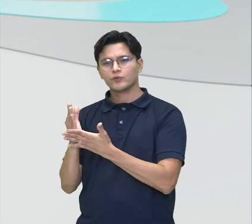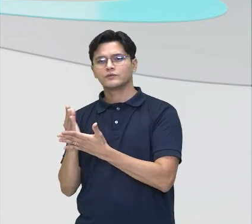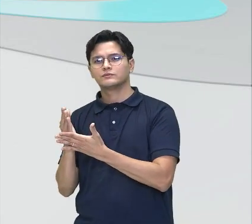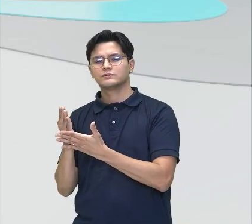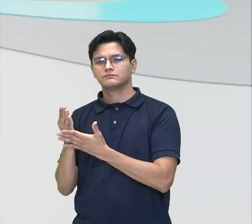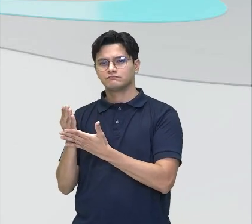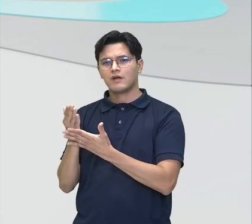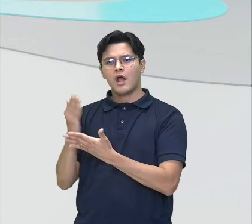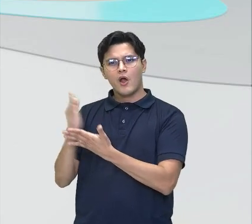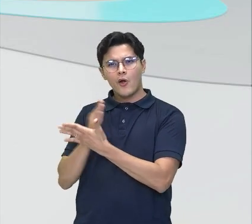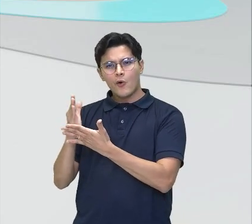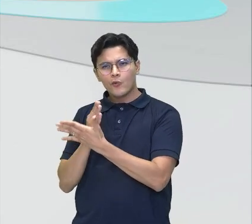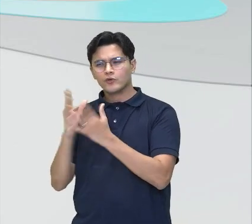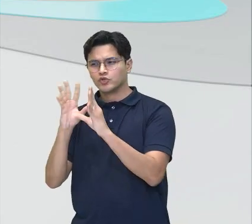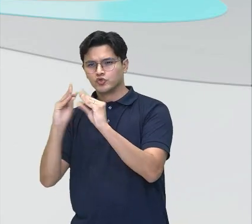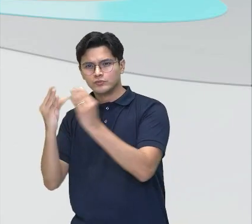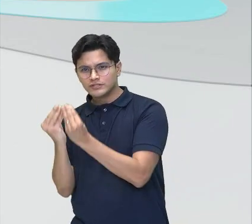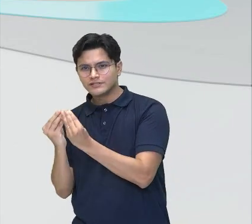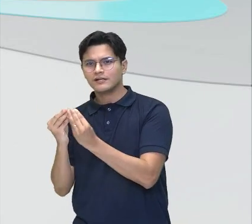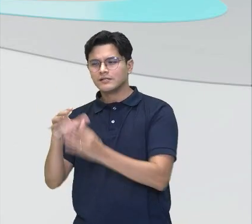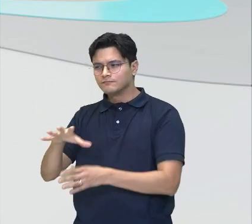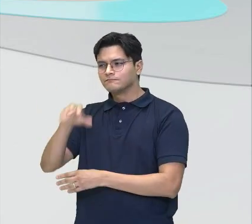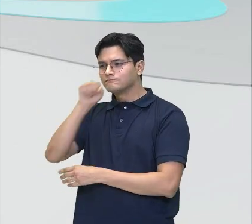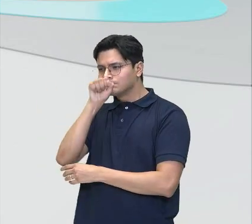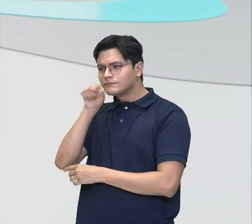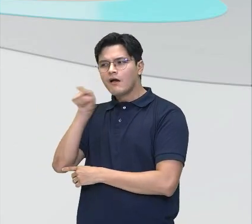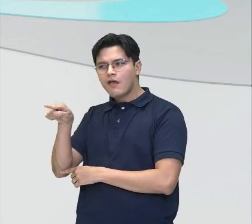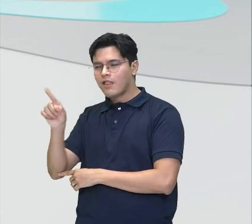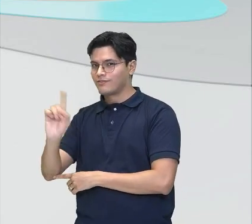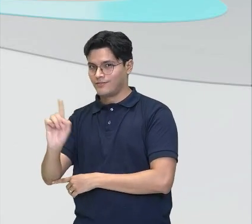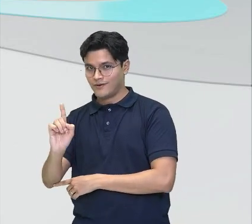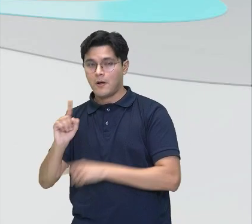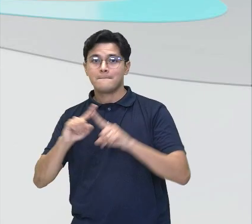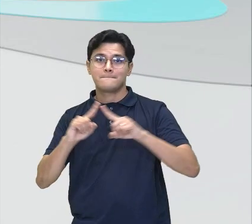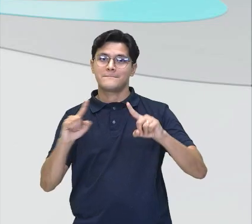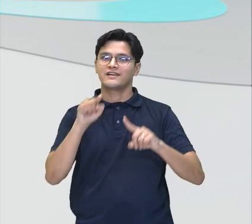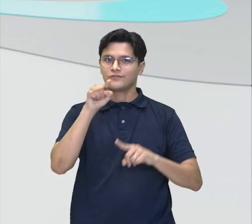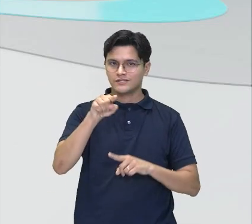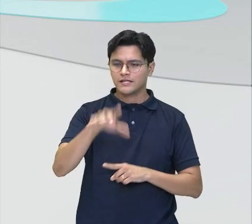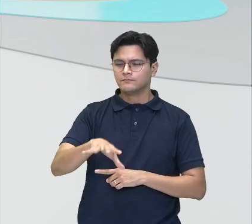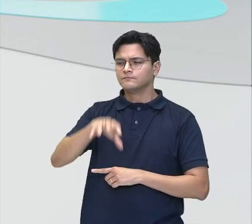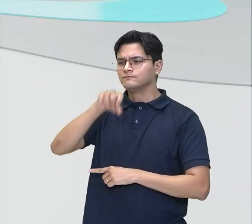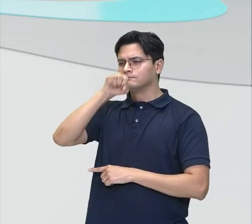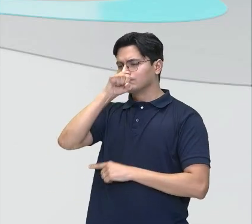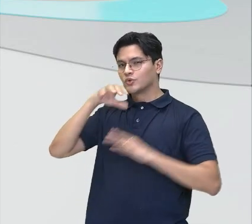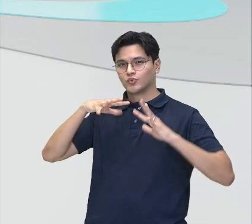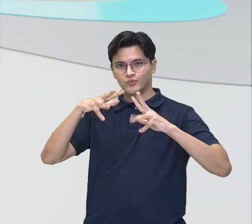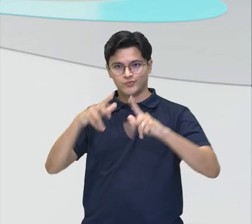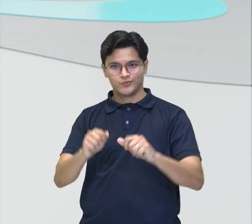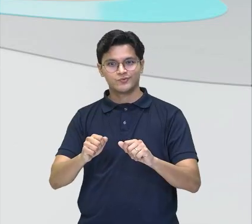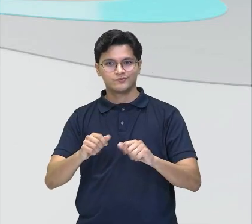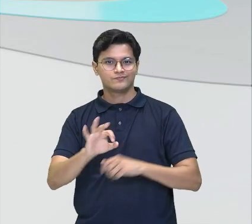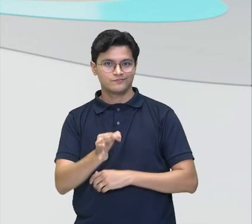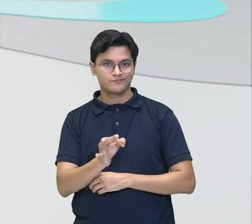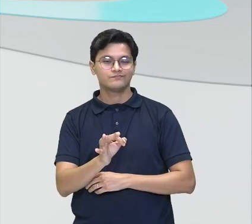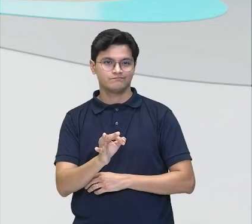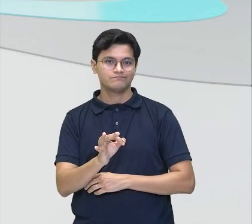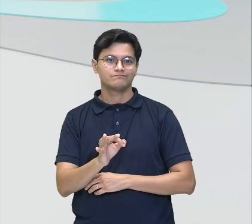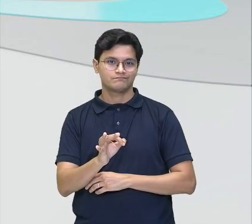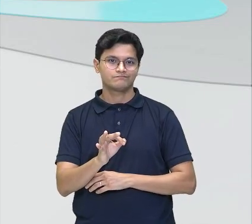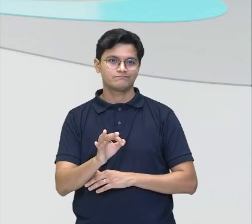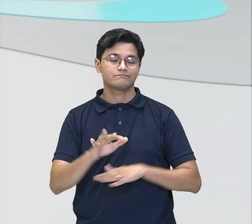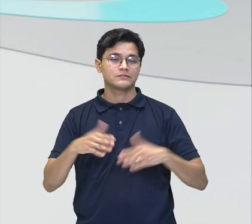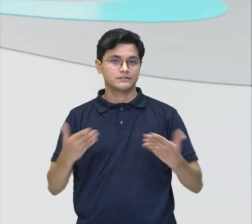para não adentrar aí esse universo das dislipidemias e outros problemas que podem surgir